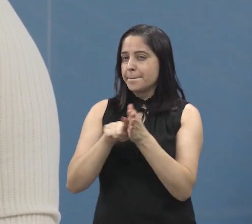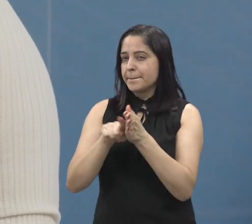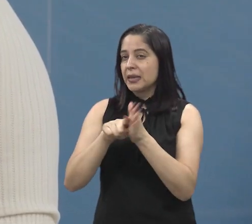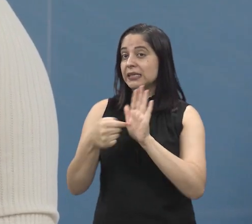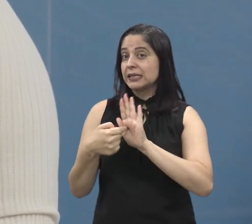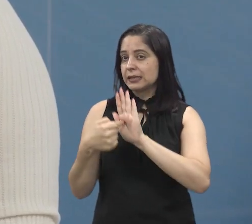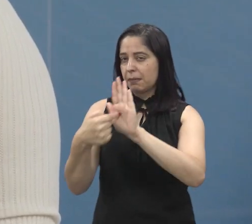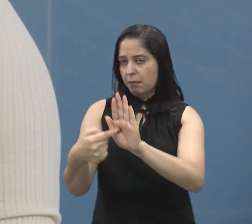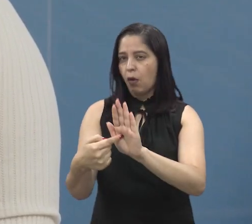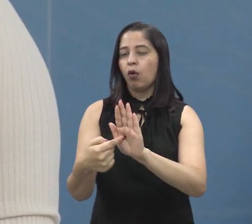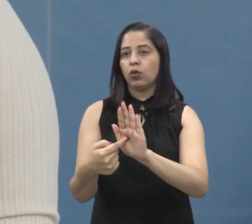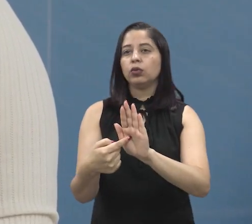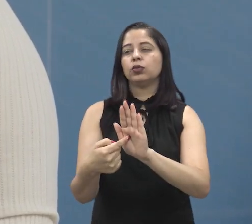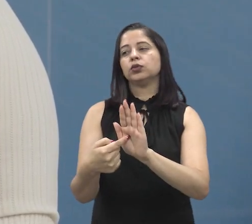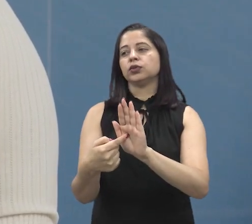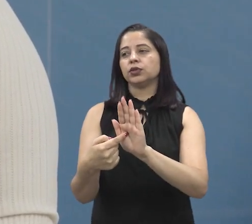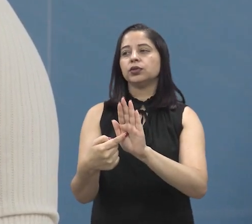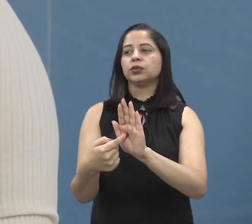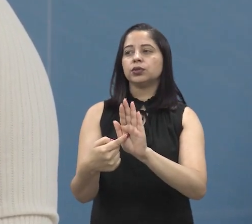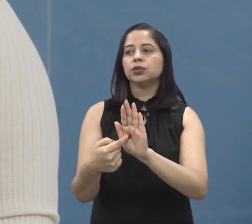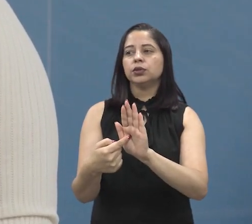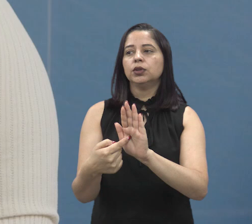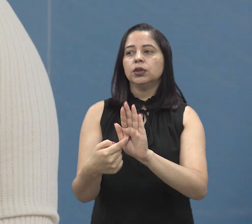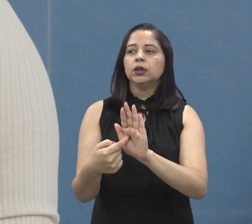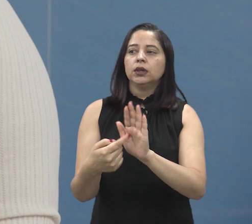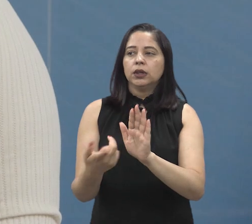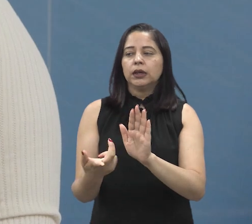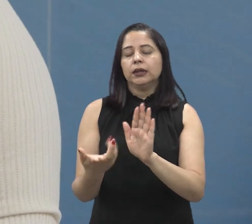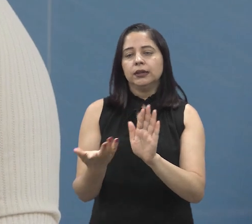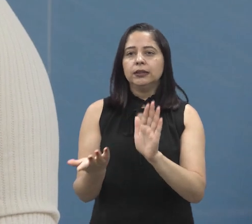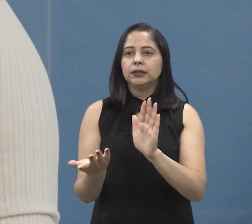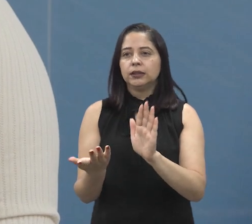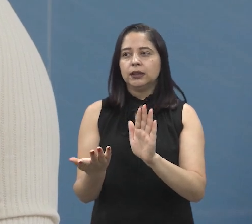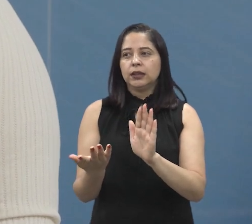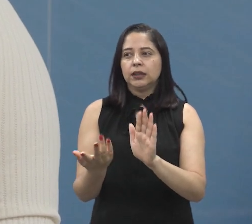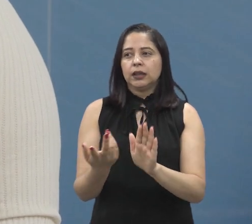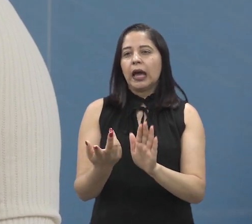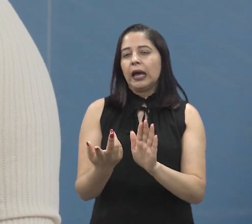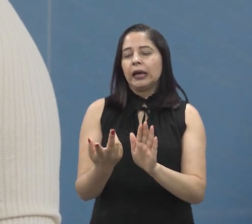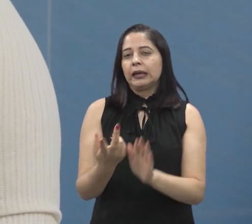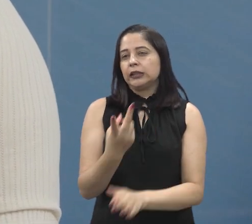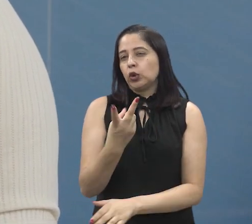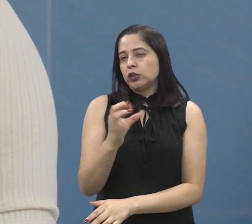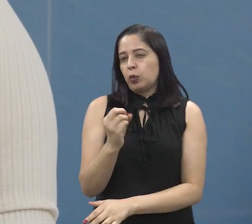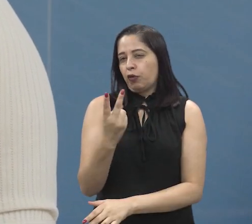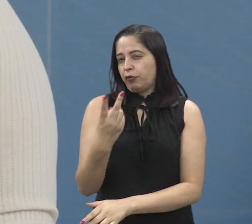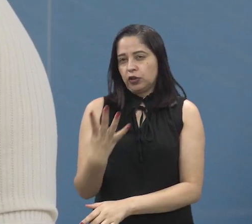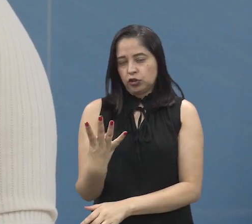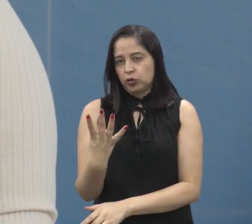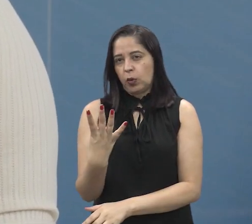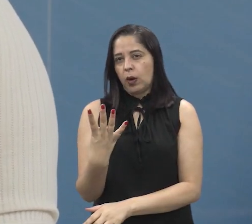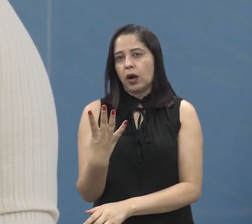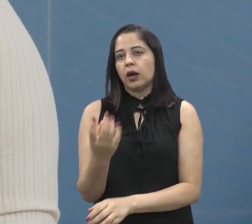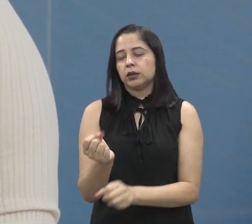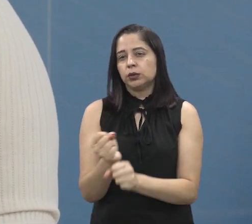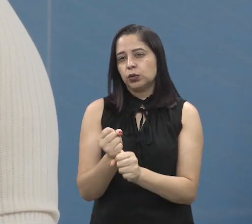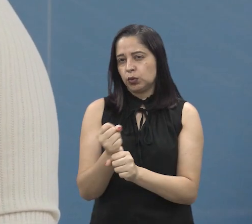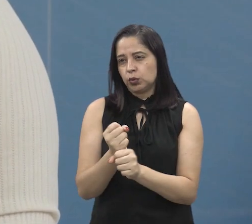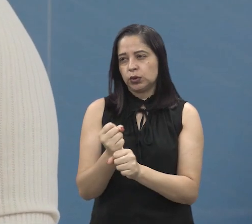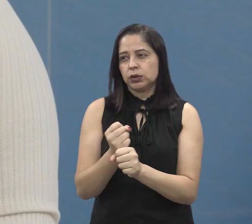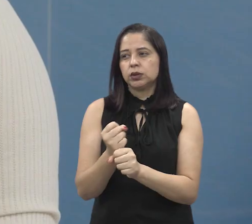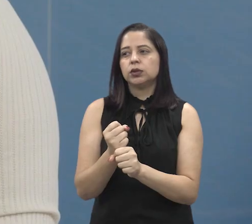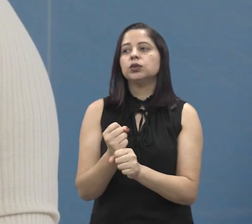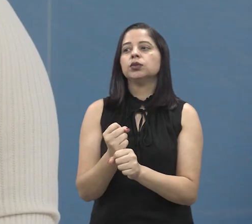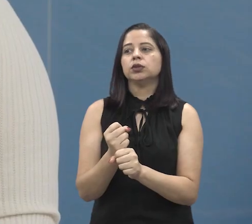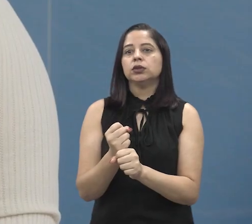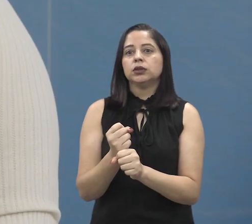visitam. Então, São José dos Campos tem uma pluralidade, sim, de segmentos turísticos. Hoje, de acordo com a nossa última pesquisa